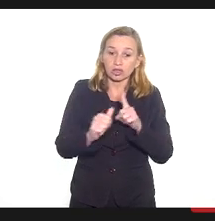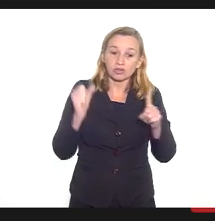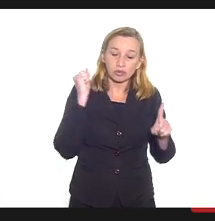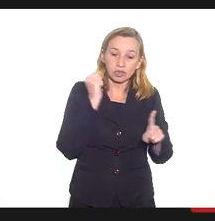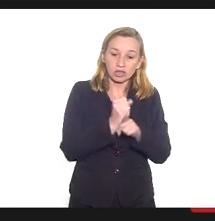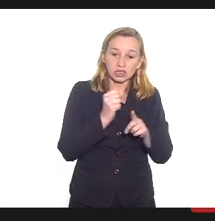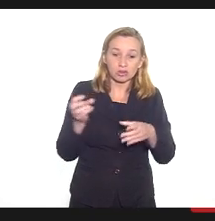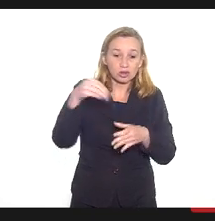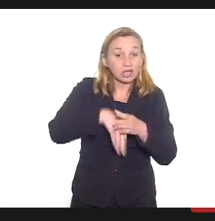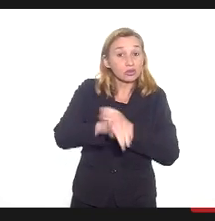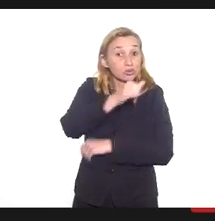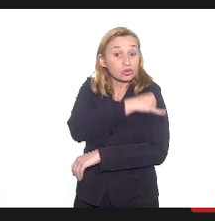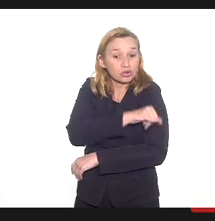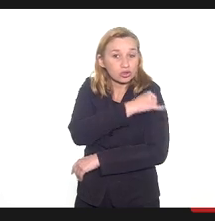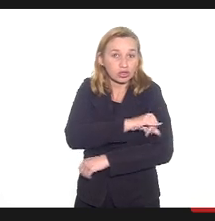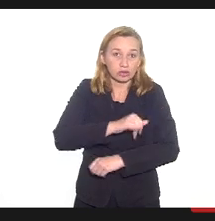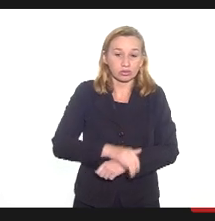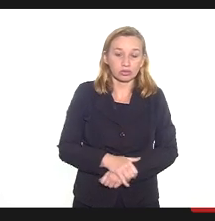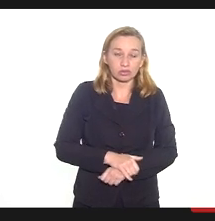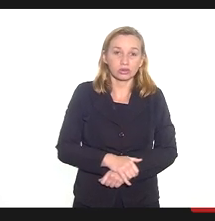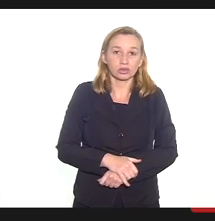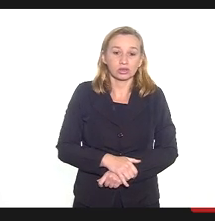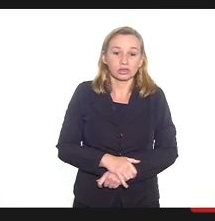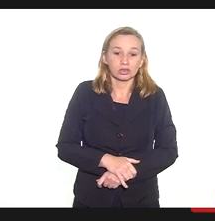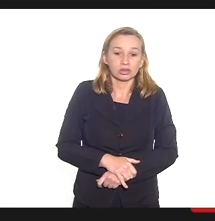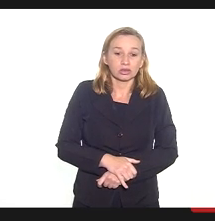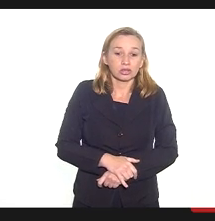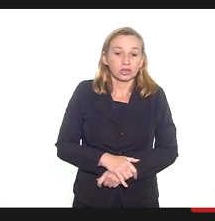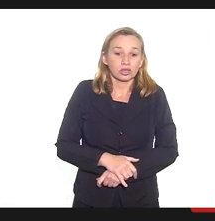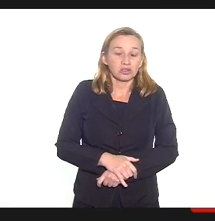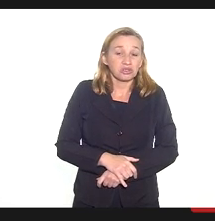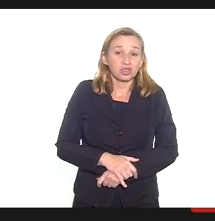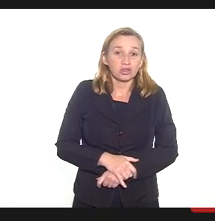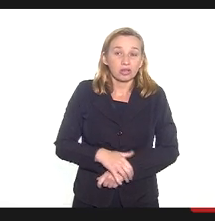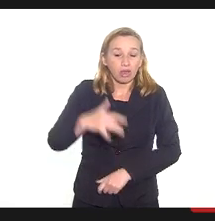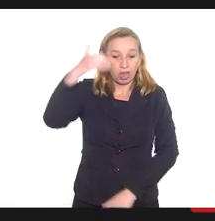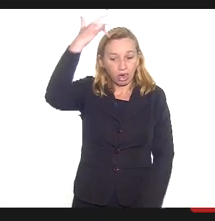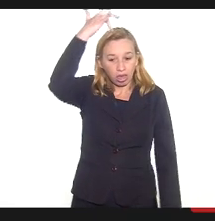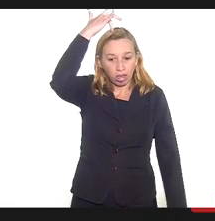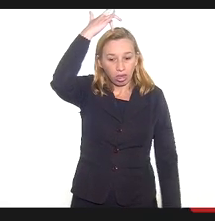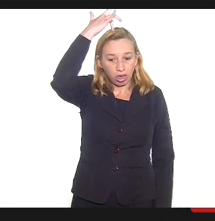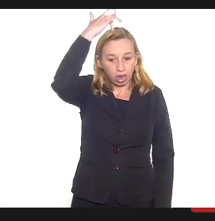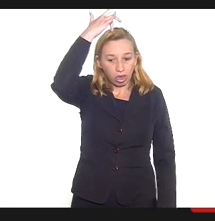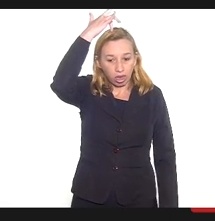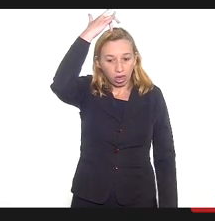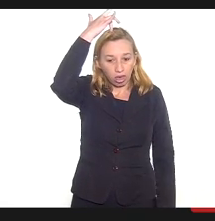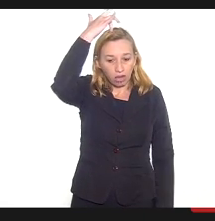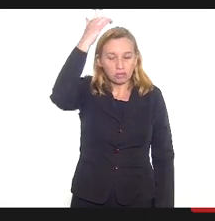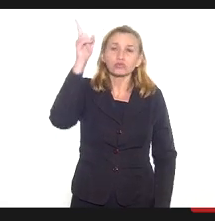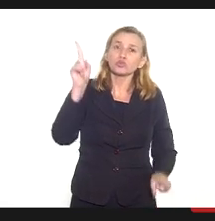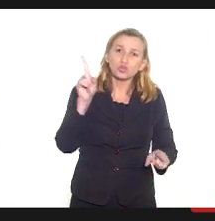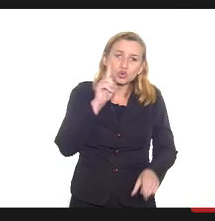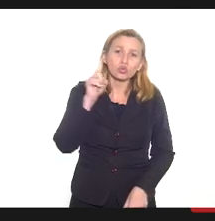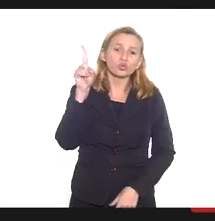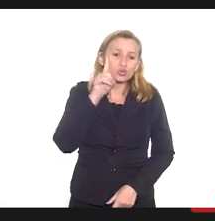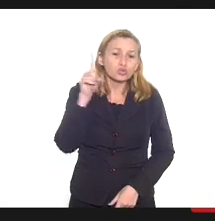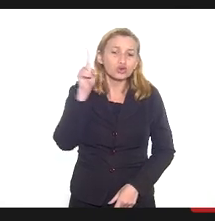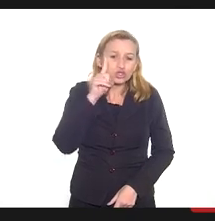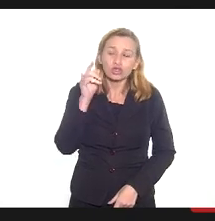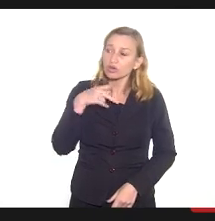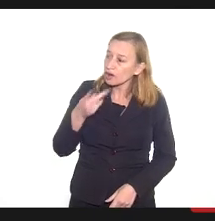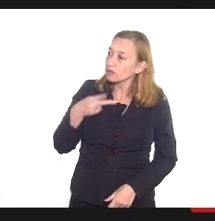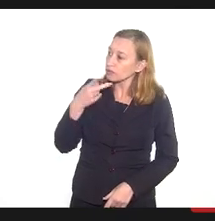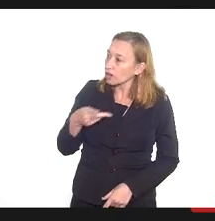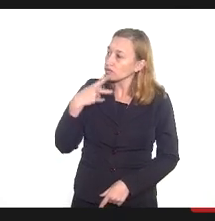do Rio de Janeiro, e entrou por aqui, saiu por aqui. Todo dia eu